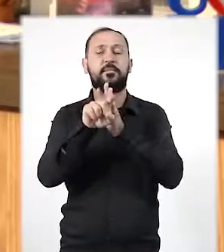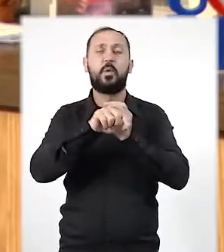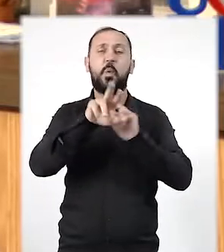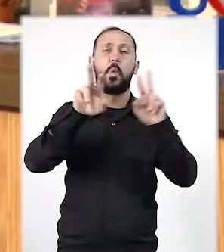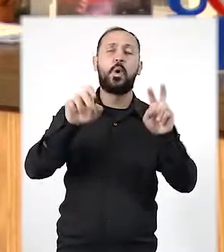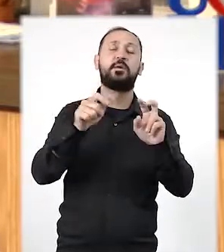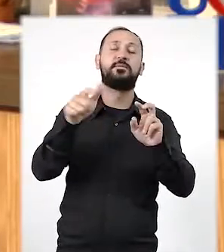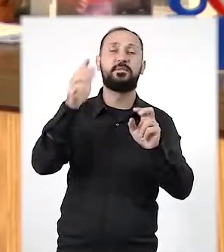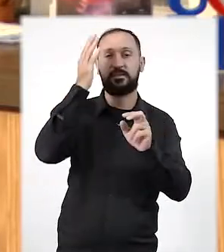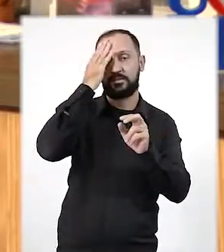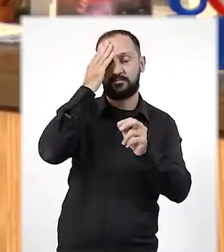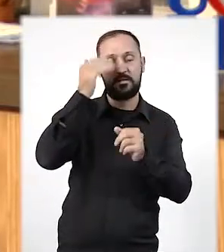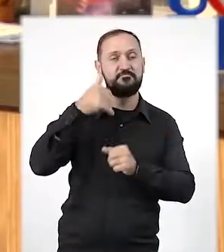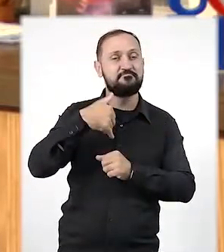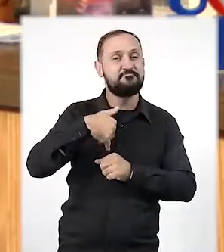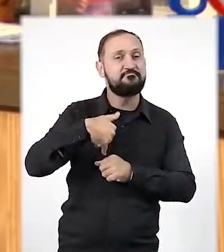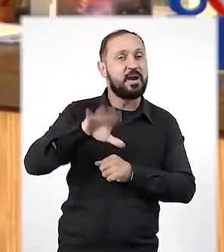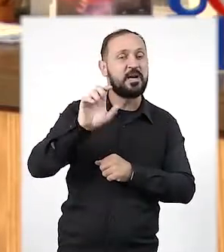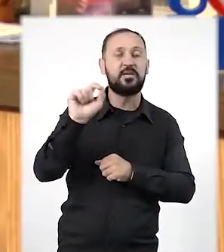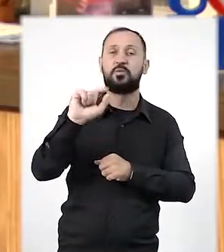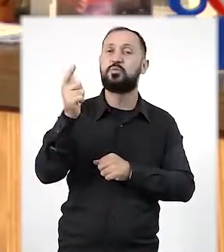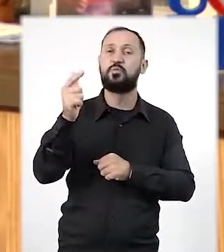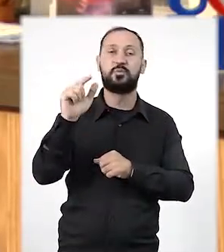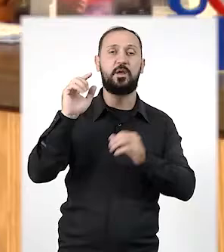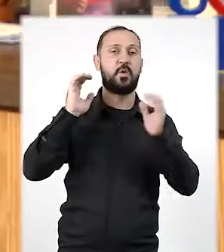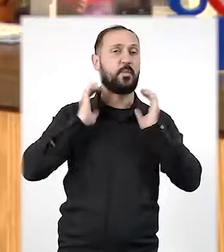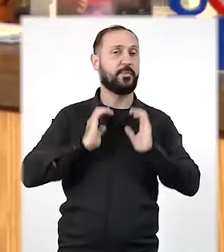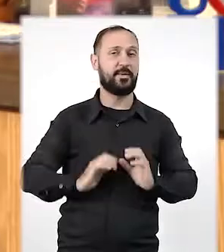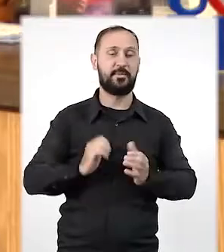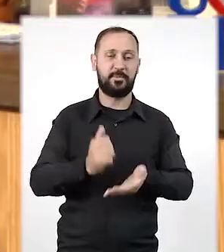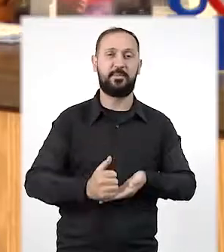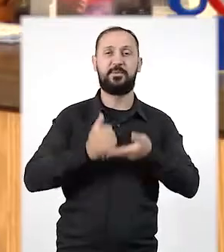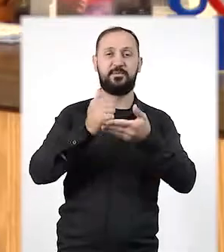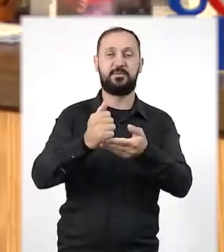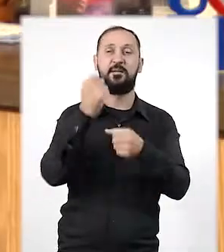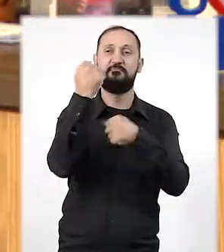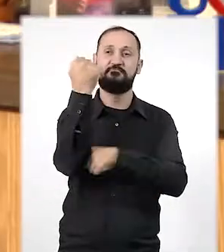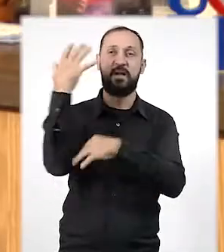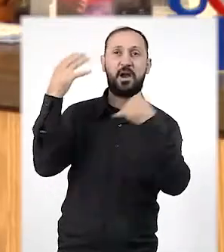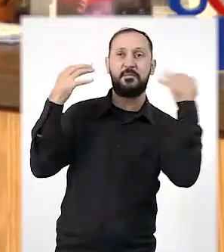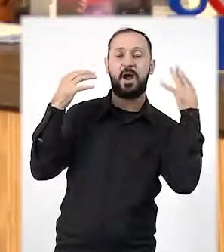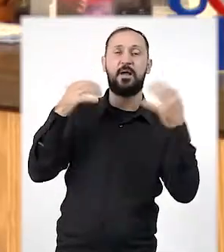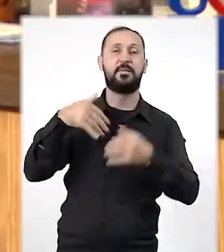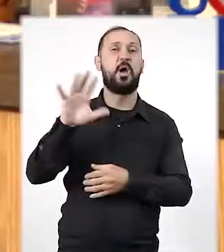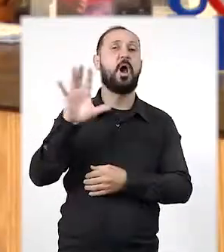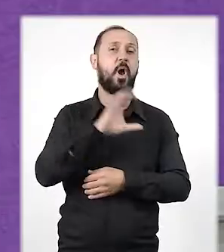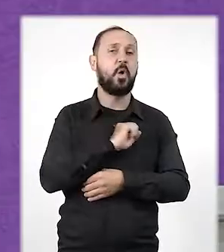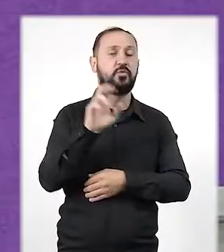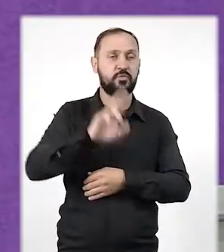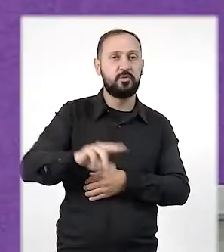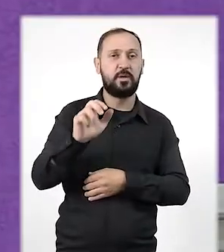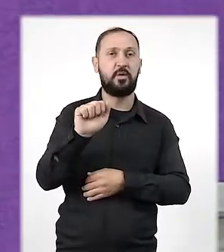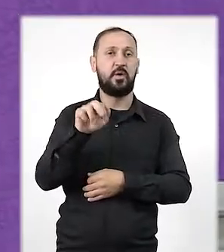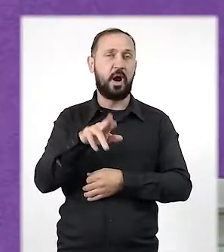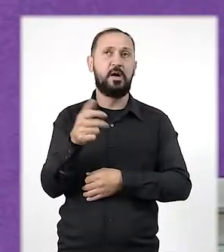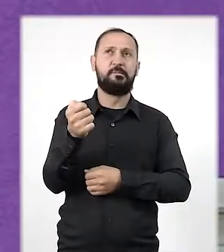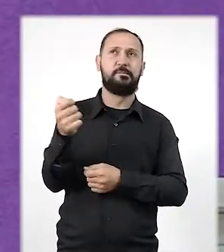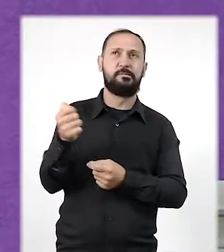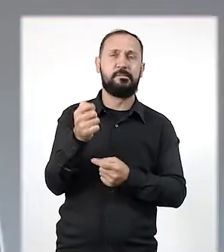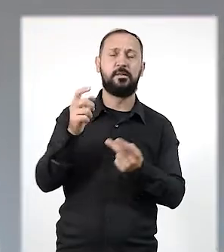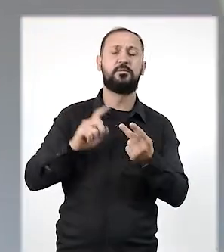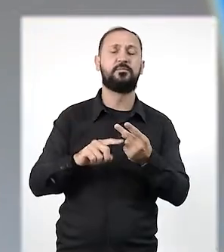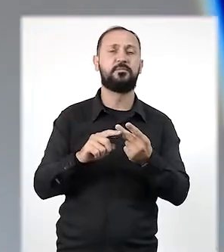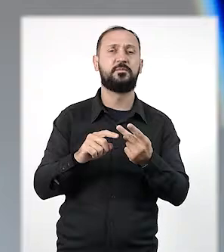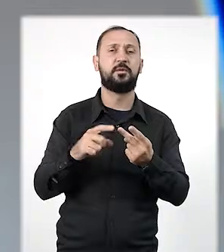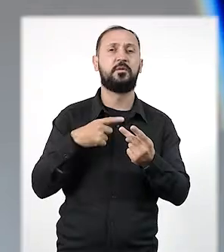coisas e no final a gente descobre que a maioria não tem comportamento para o meio ambiente, né? A maioria gosta de usar muito